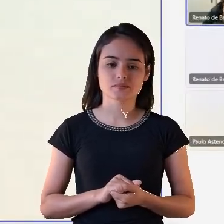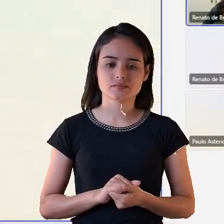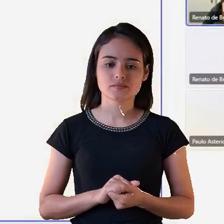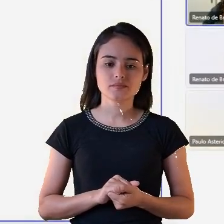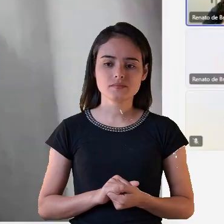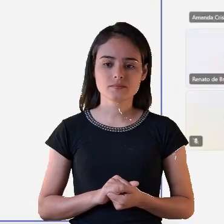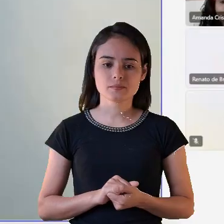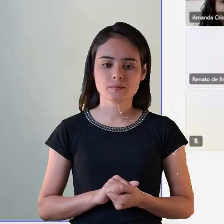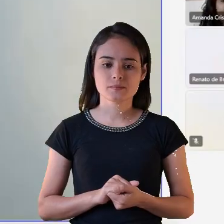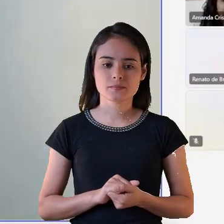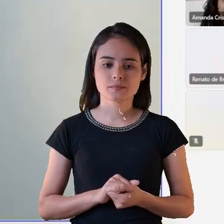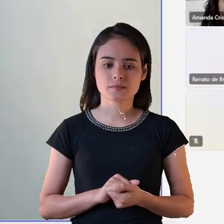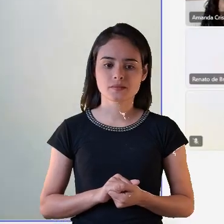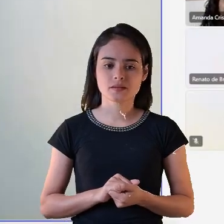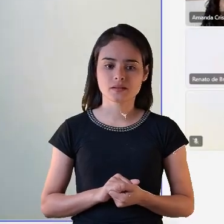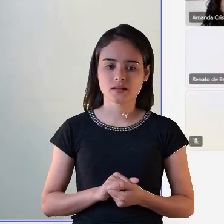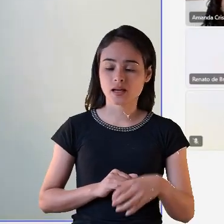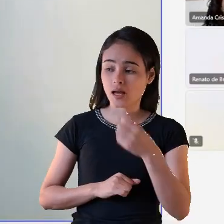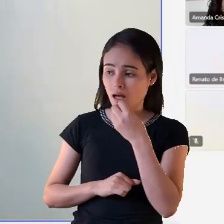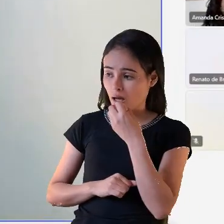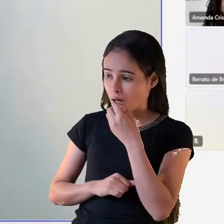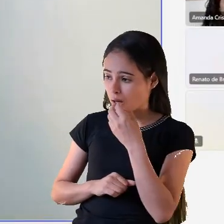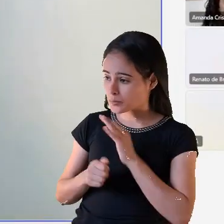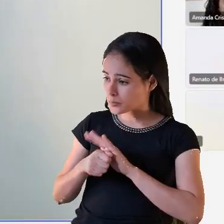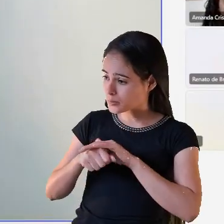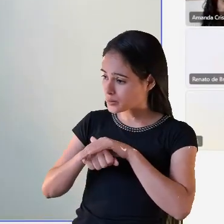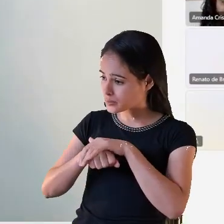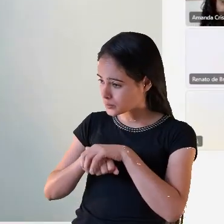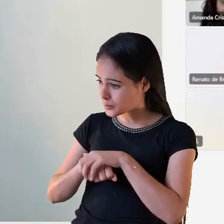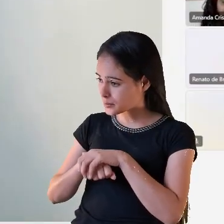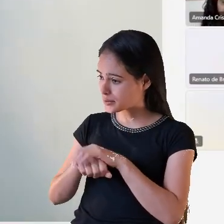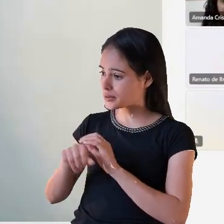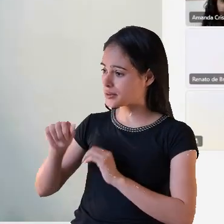Aline, boa noite, bem-vinda mais uma vez.